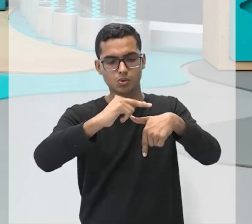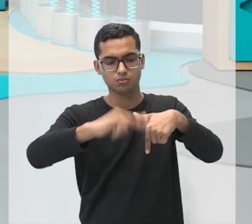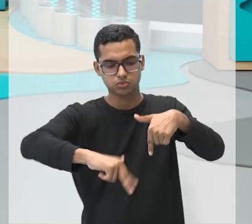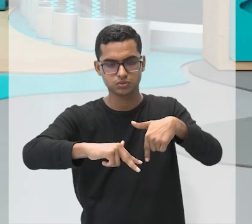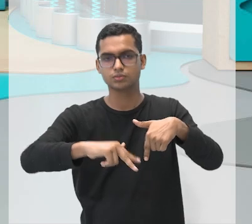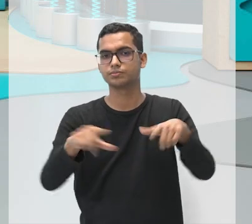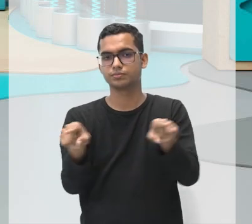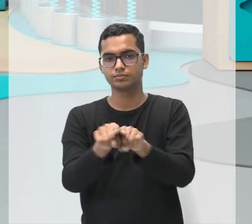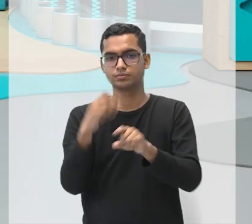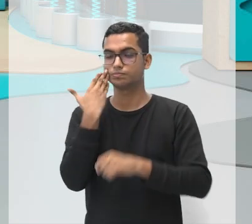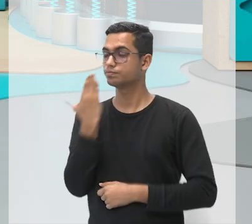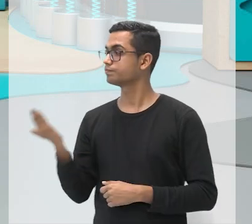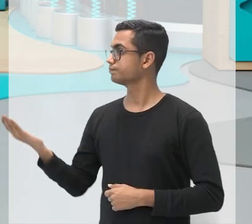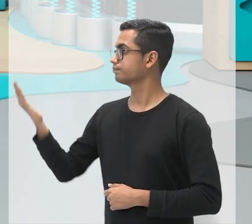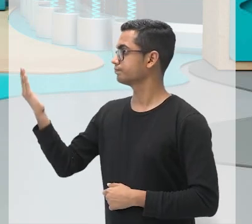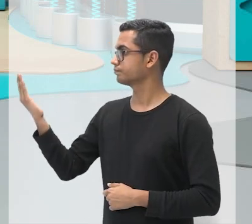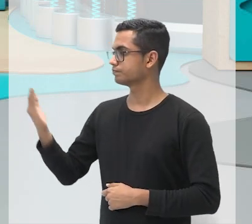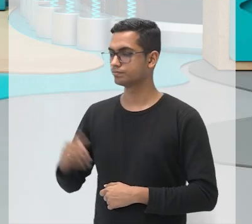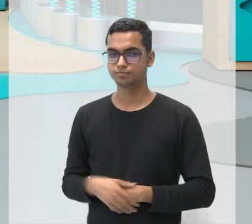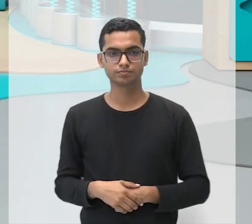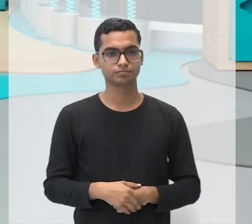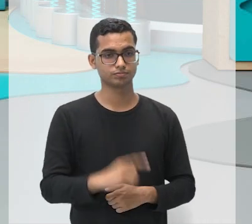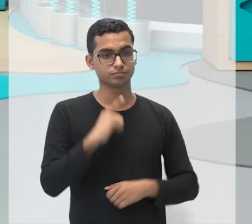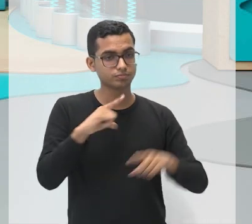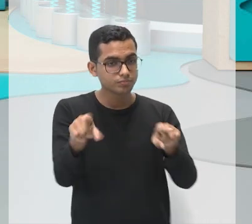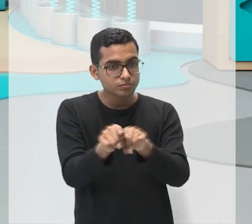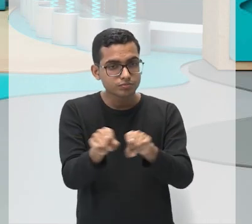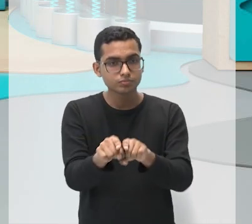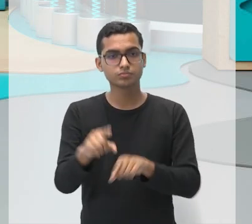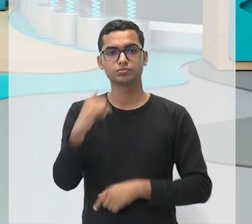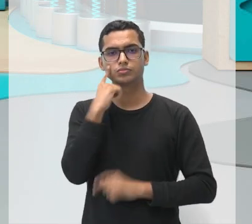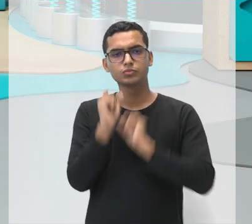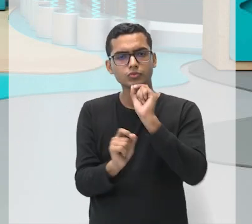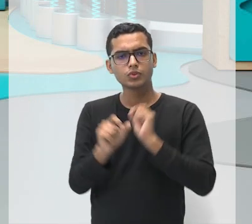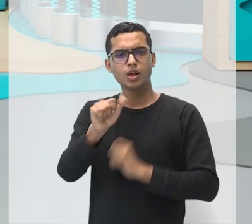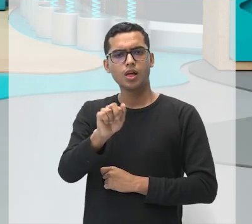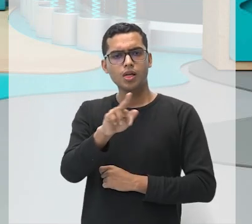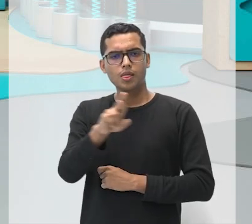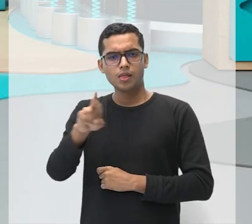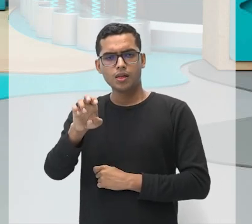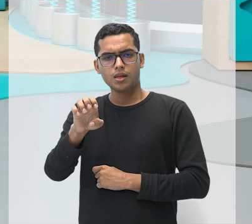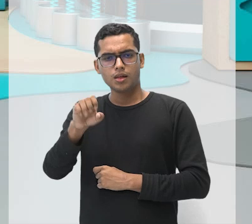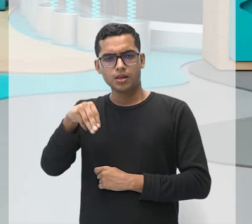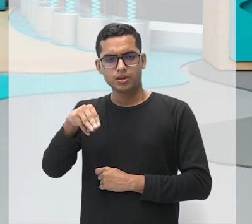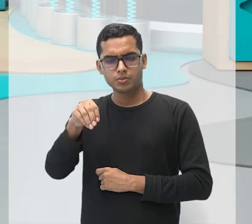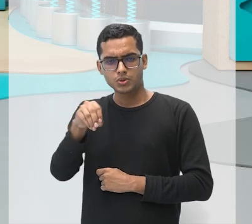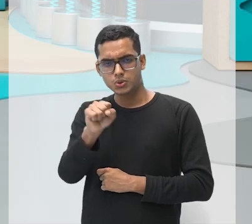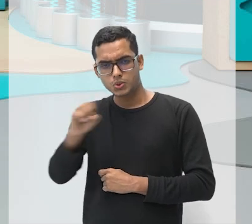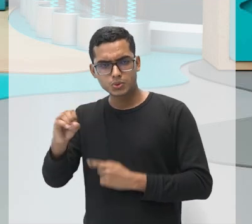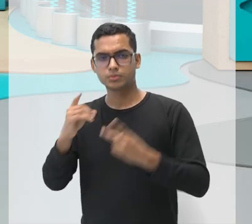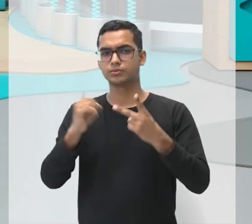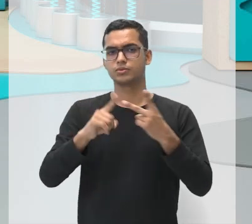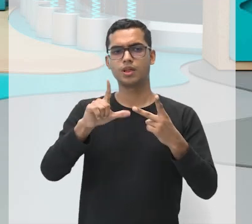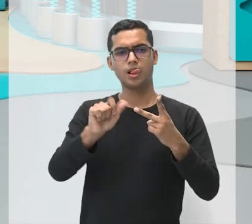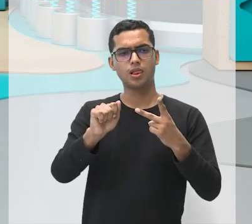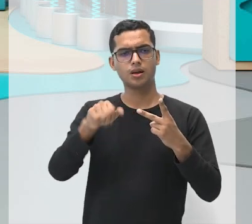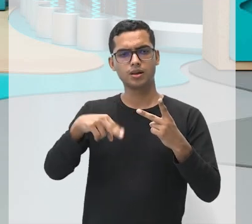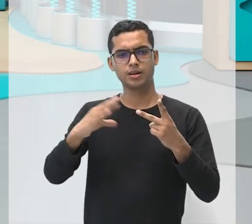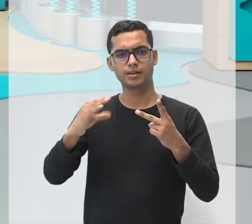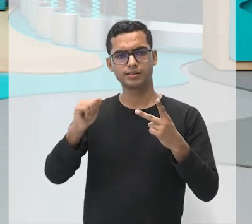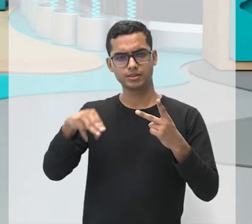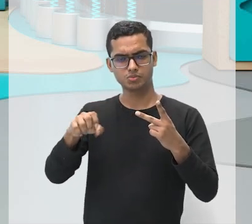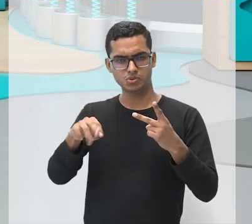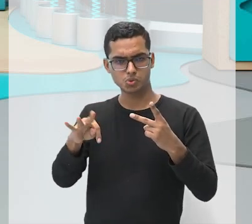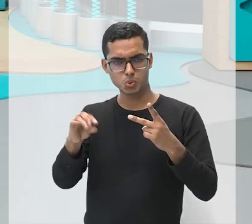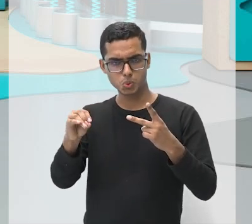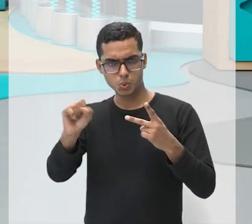das corridas e dos saltos, a gente vai ter os arremessos, ok? Perdão, os lançamentos e o